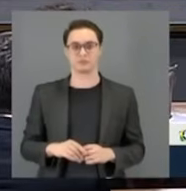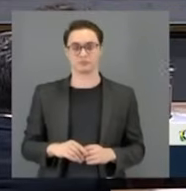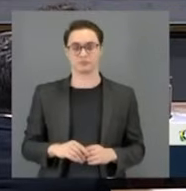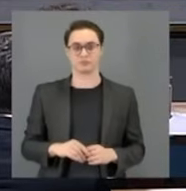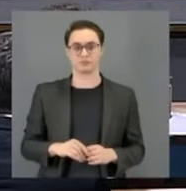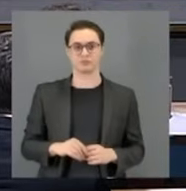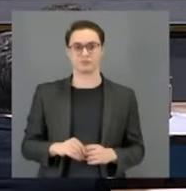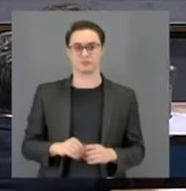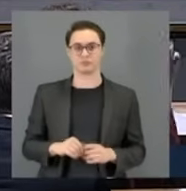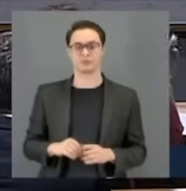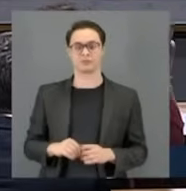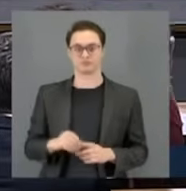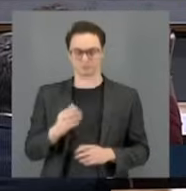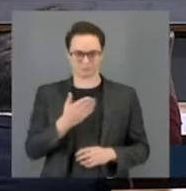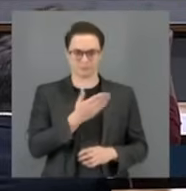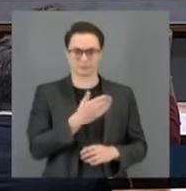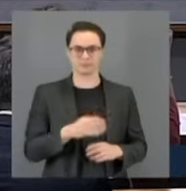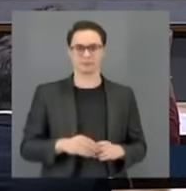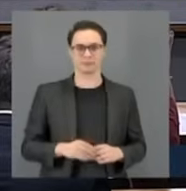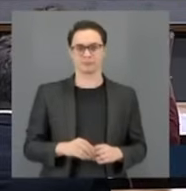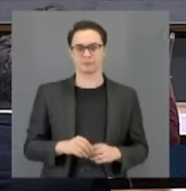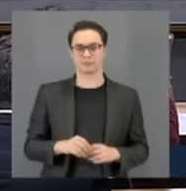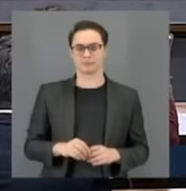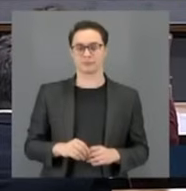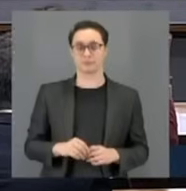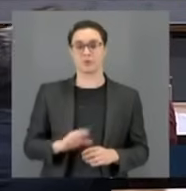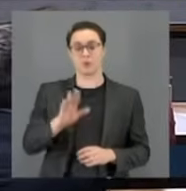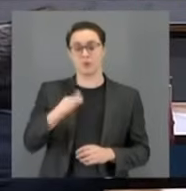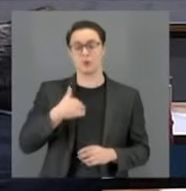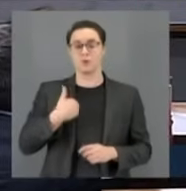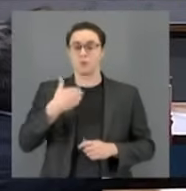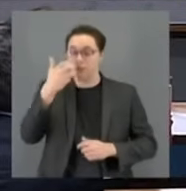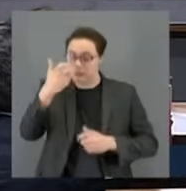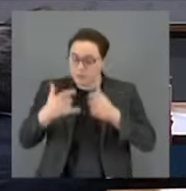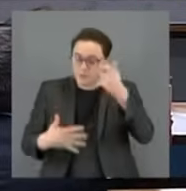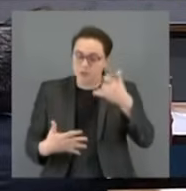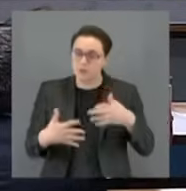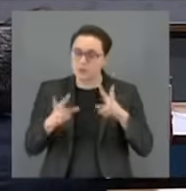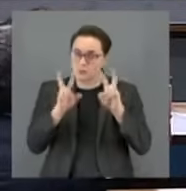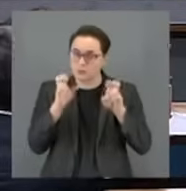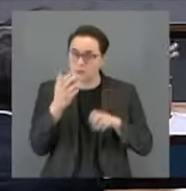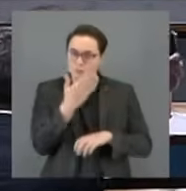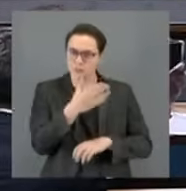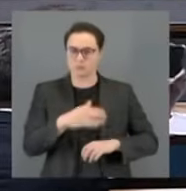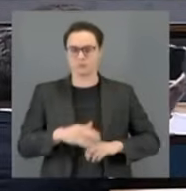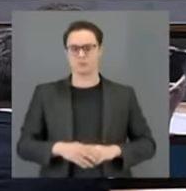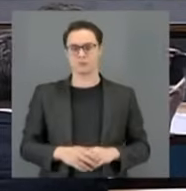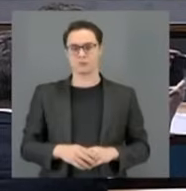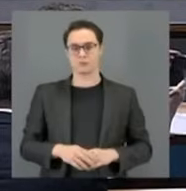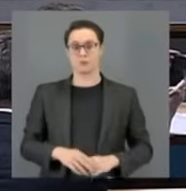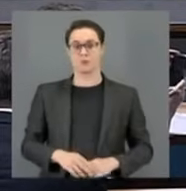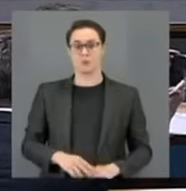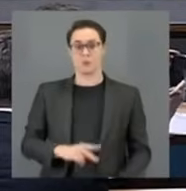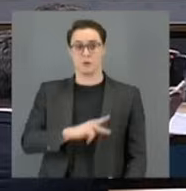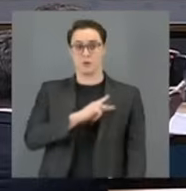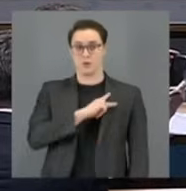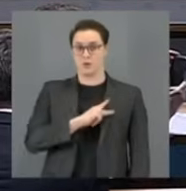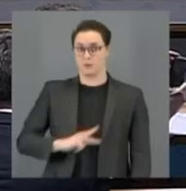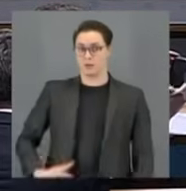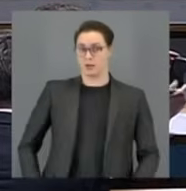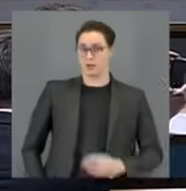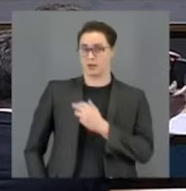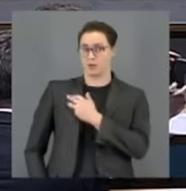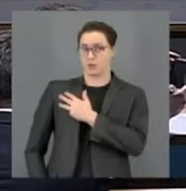Aqui, ele aí. Ele tá no lugar errado, mas eu vou falar sobre ele. O presidente Luiz Inácio Lula da